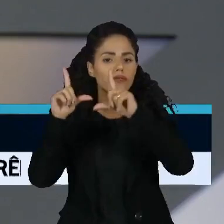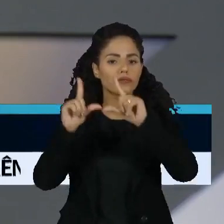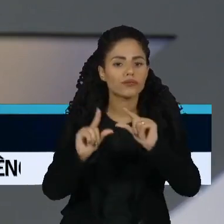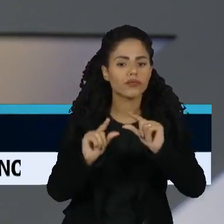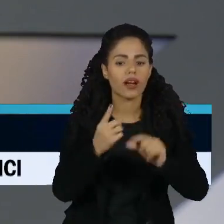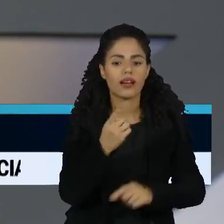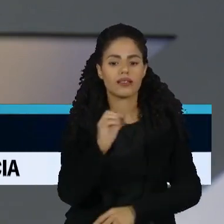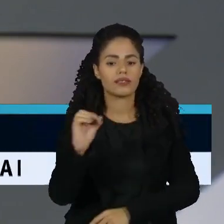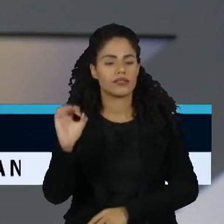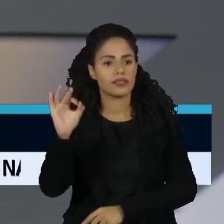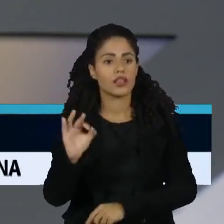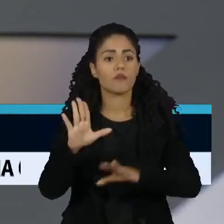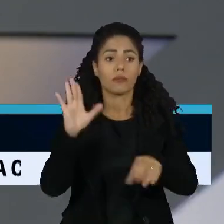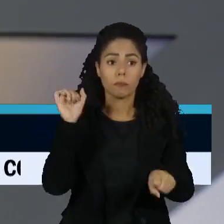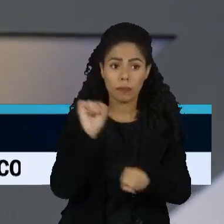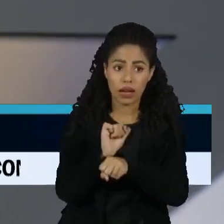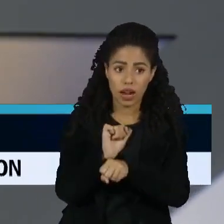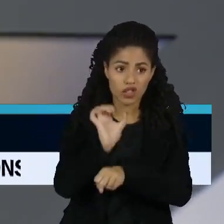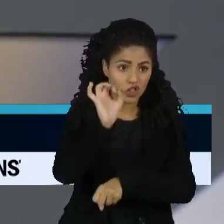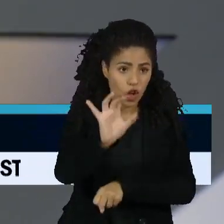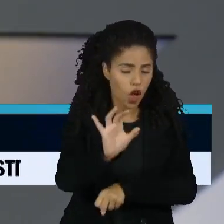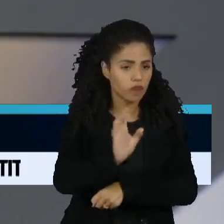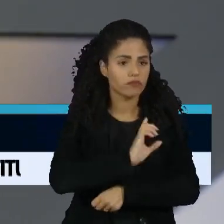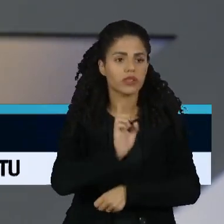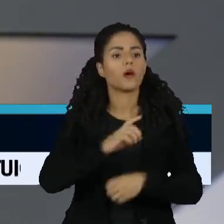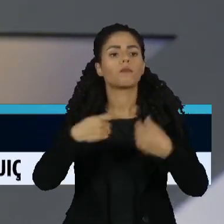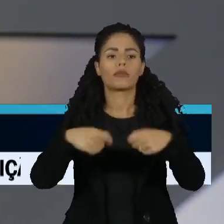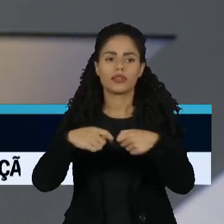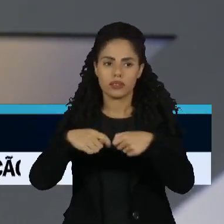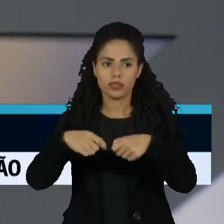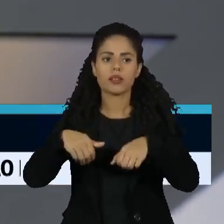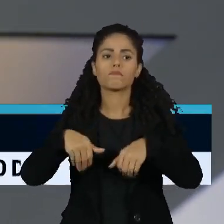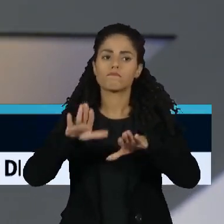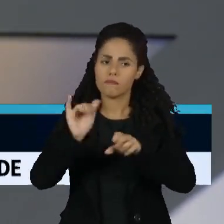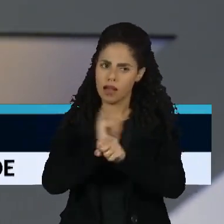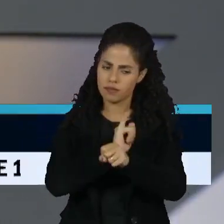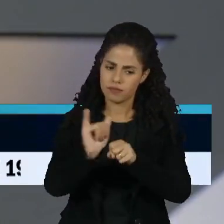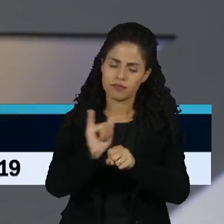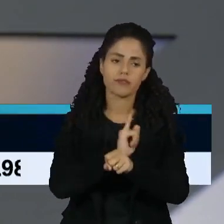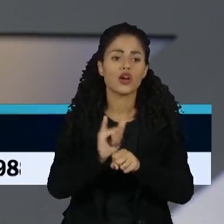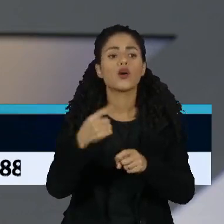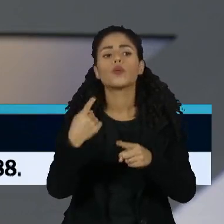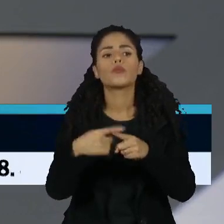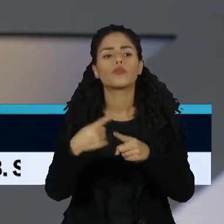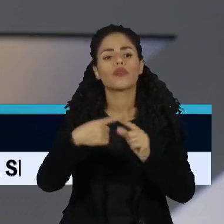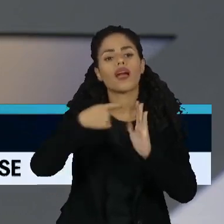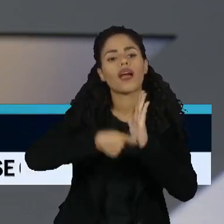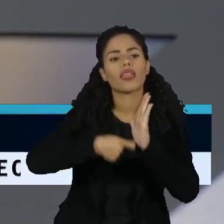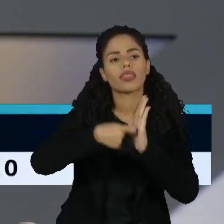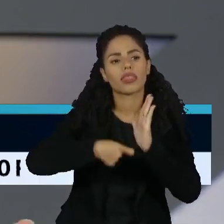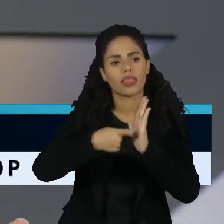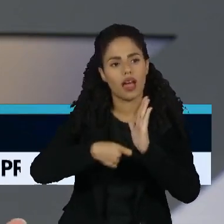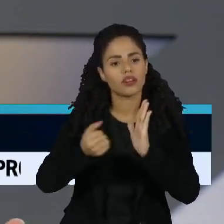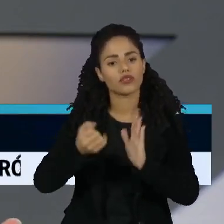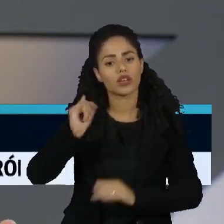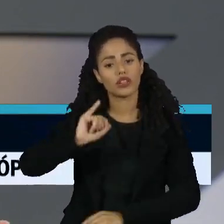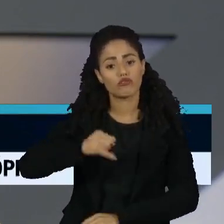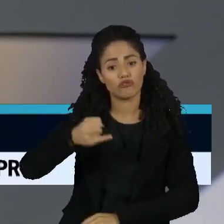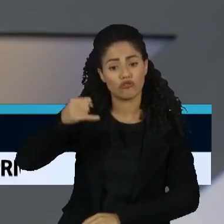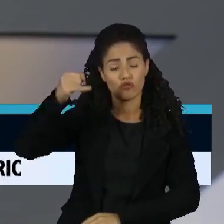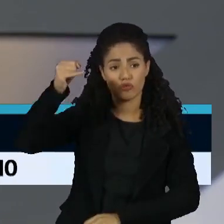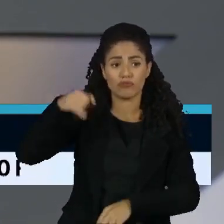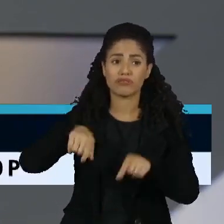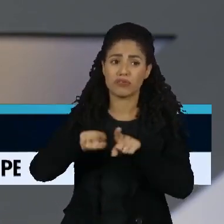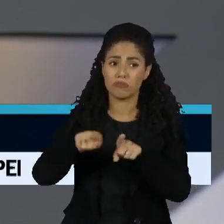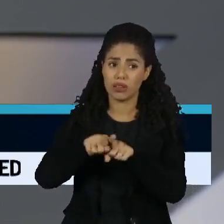mas não pode parar aí né tem que tem que cair ainda mais porque veja a taxa básica de juros que é escandalosa também no